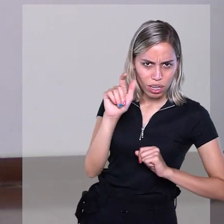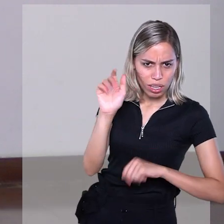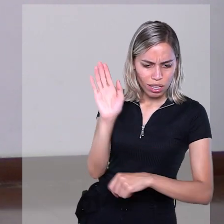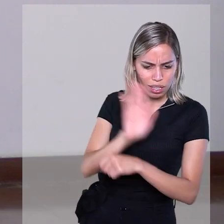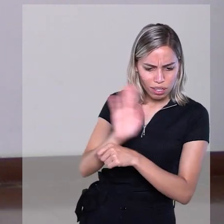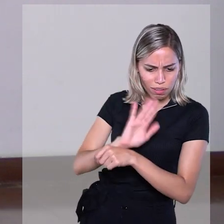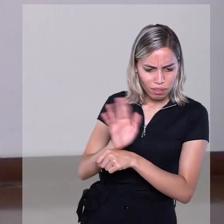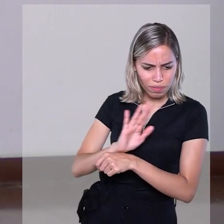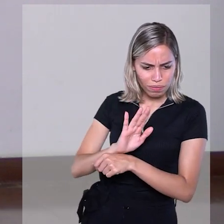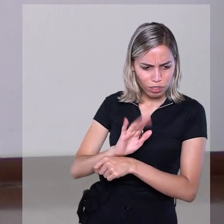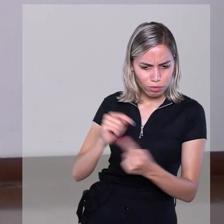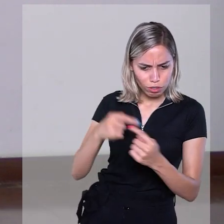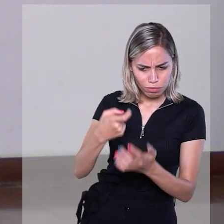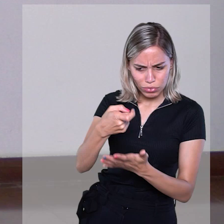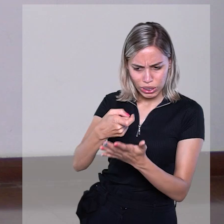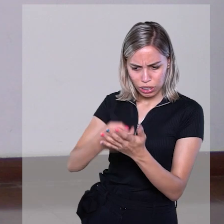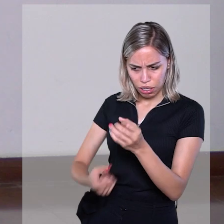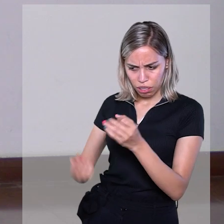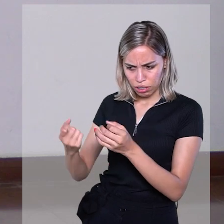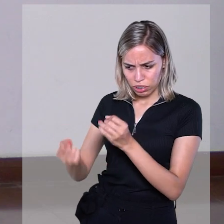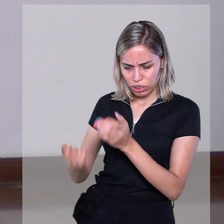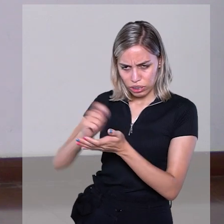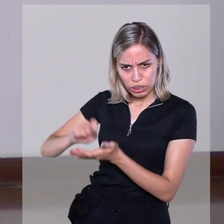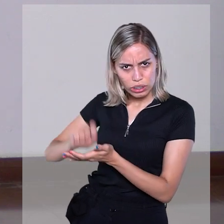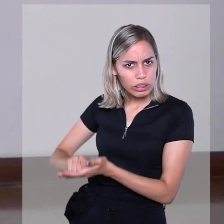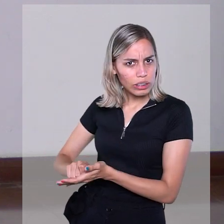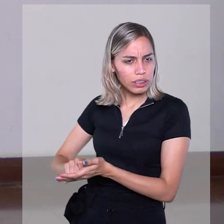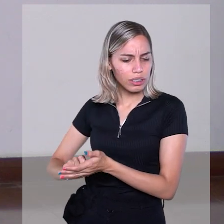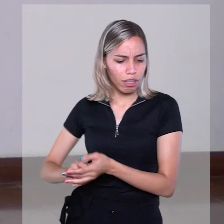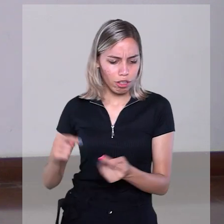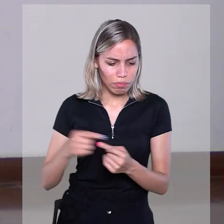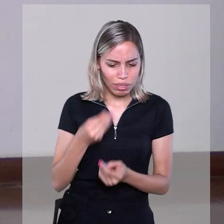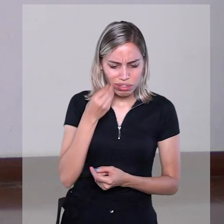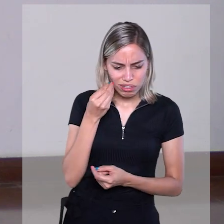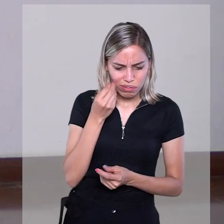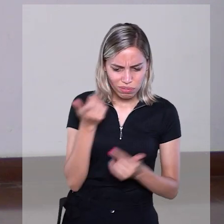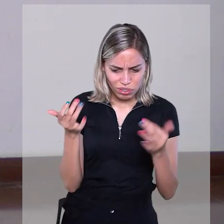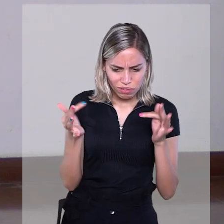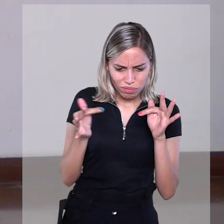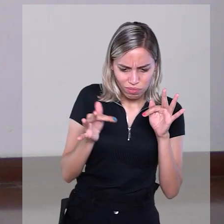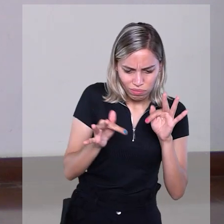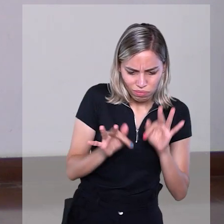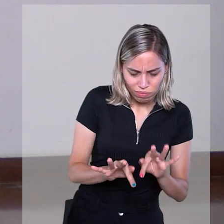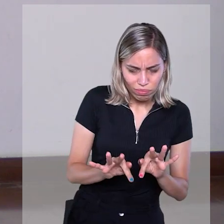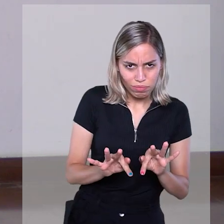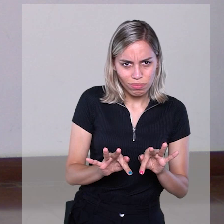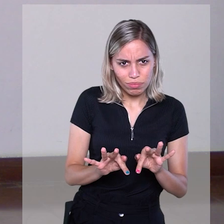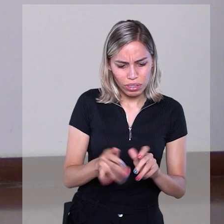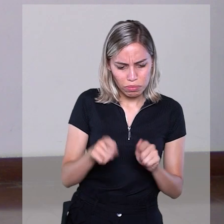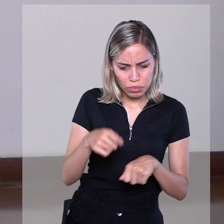uma tentativa de esgotamento, sei lá, do que consigo anotar do intenso fluxo lá embaixo. É